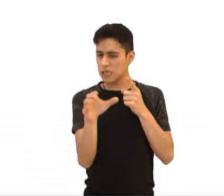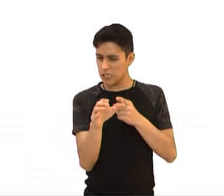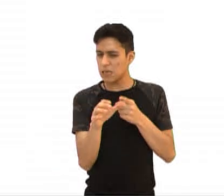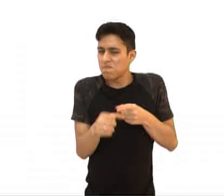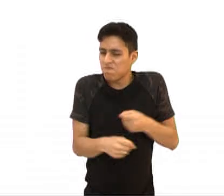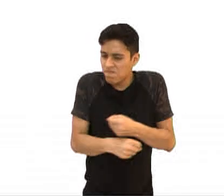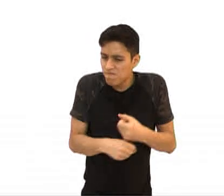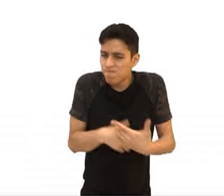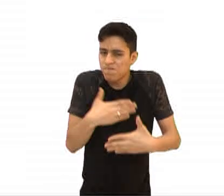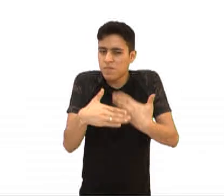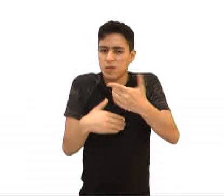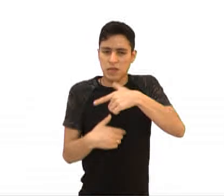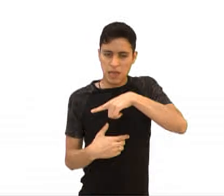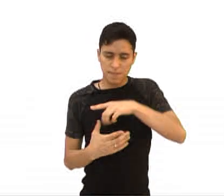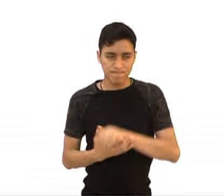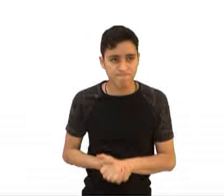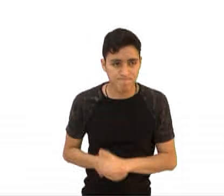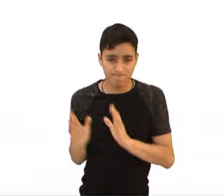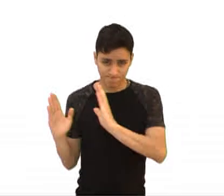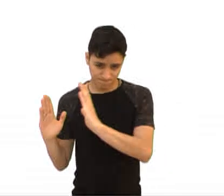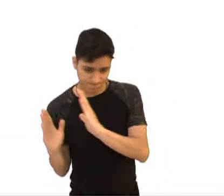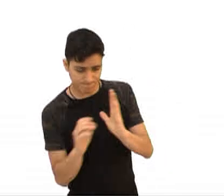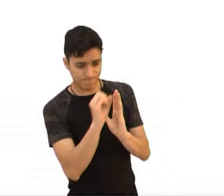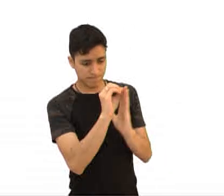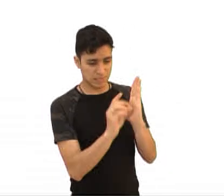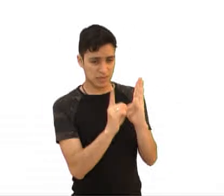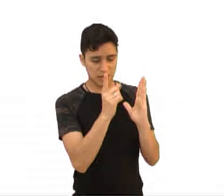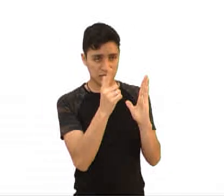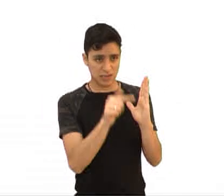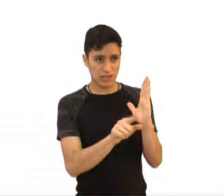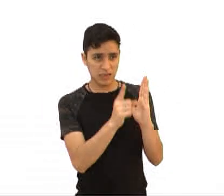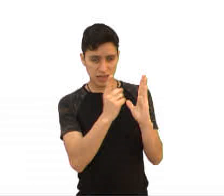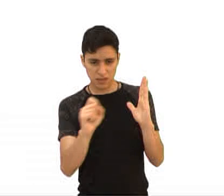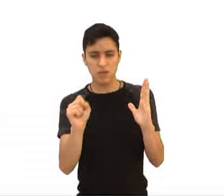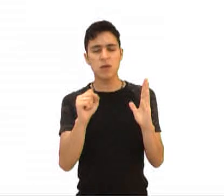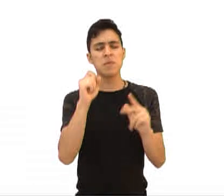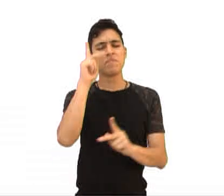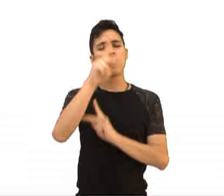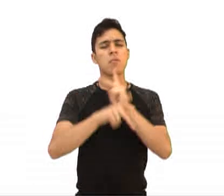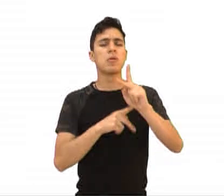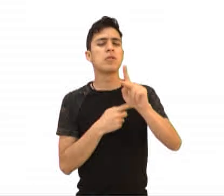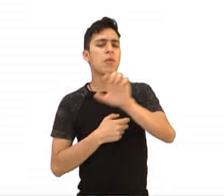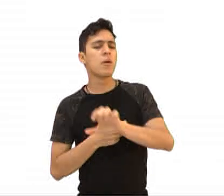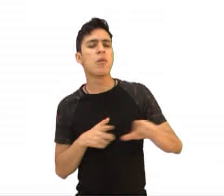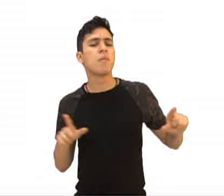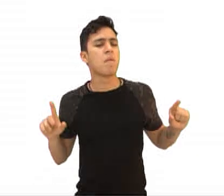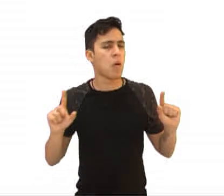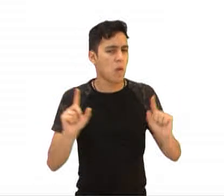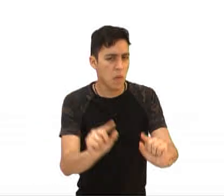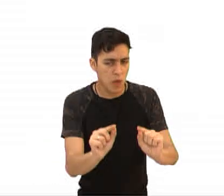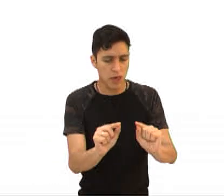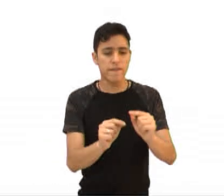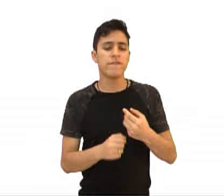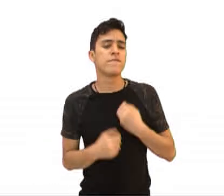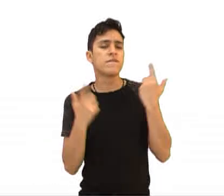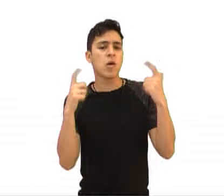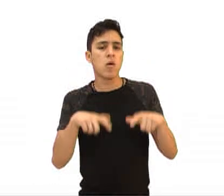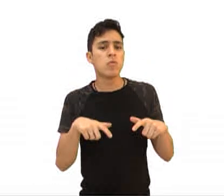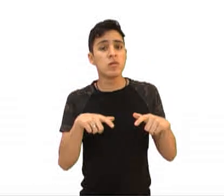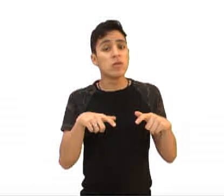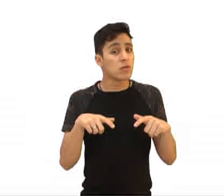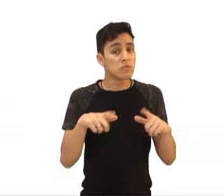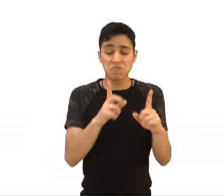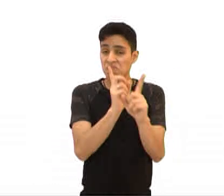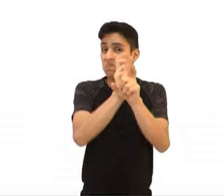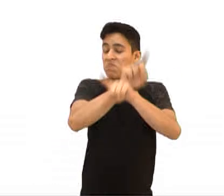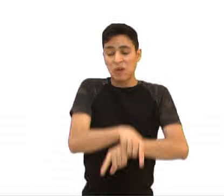Falava do século XVIII, século XIX, grande parte das populações europeias viviam nas áreas rurais.